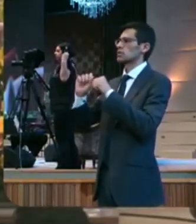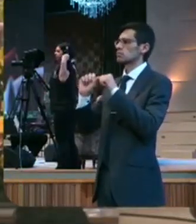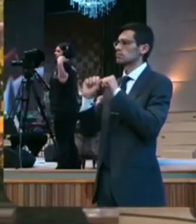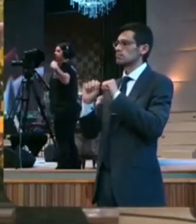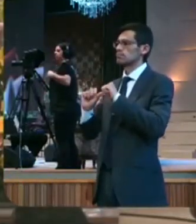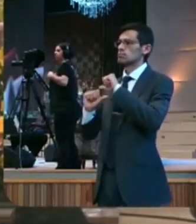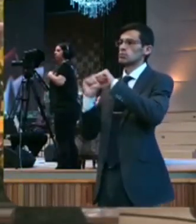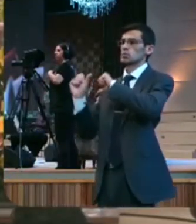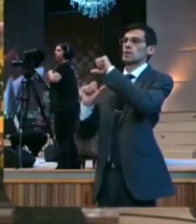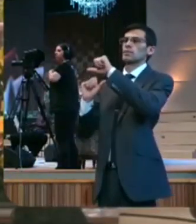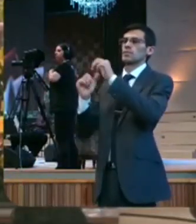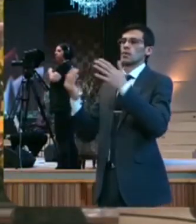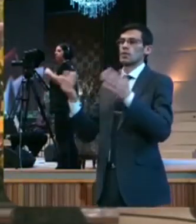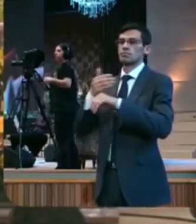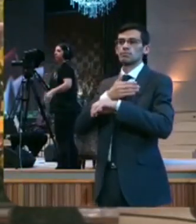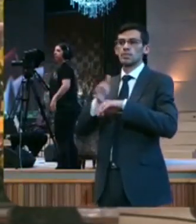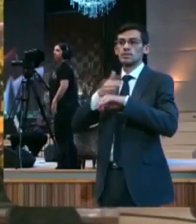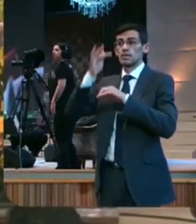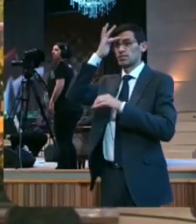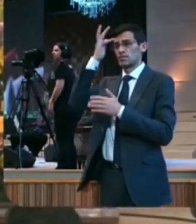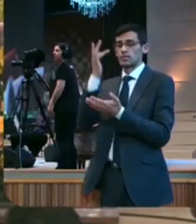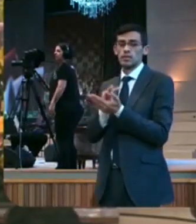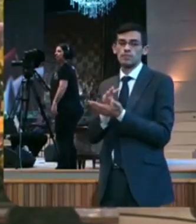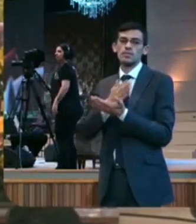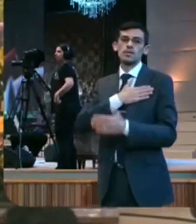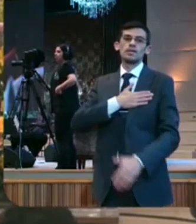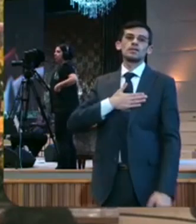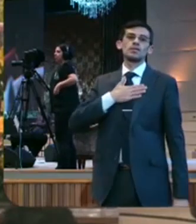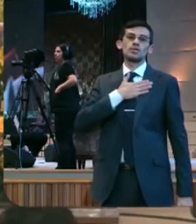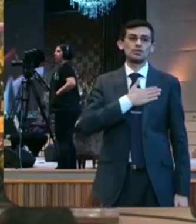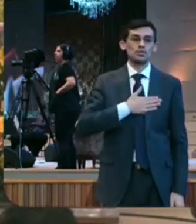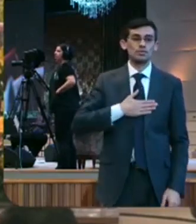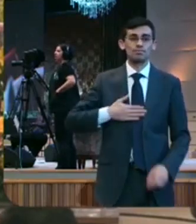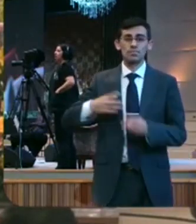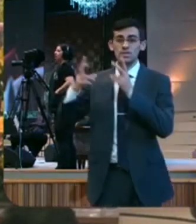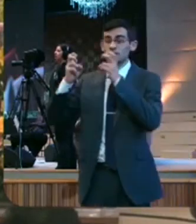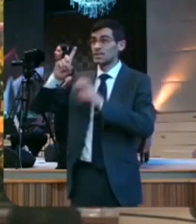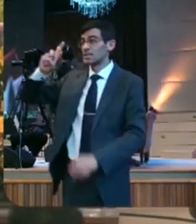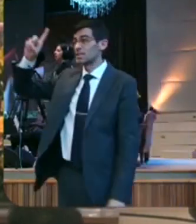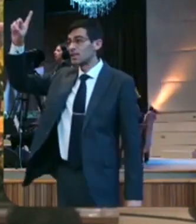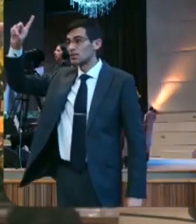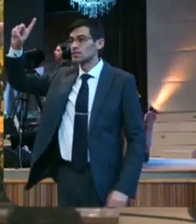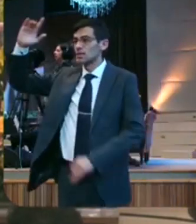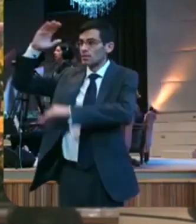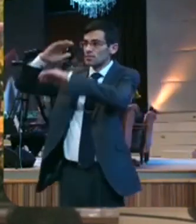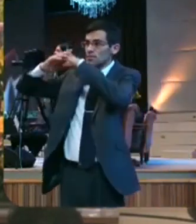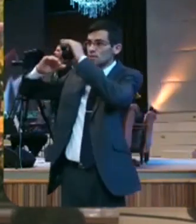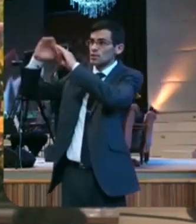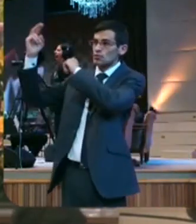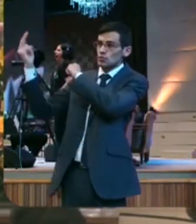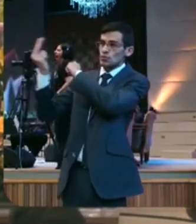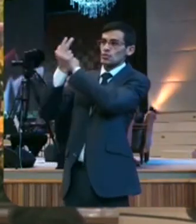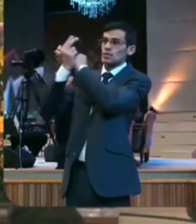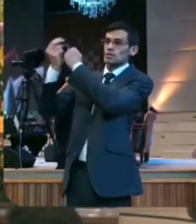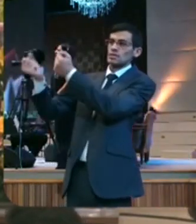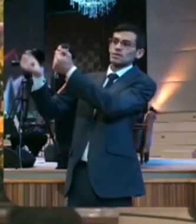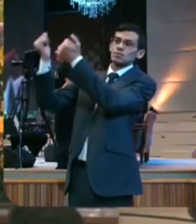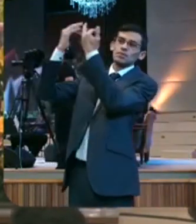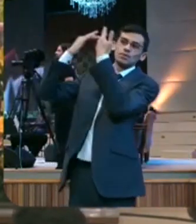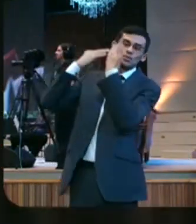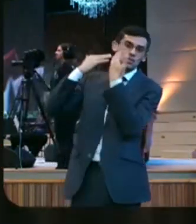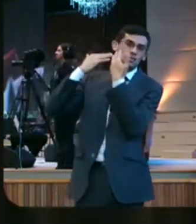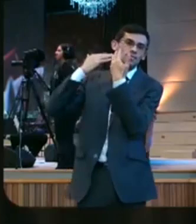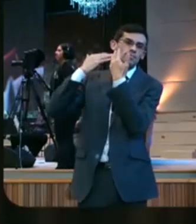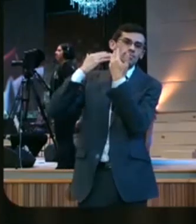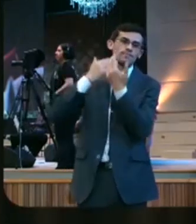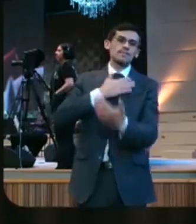dar passos de fé. E o gostoso é ver a boa mão do Senhor abençoando a vida da gente. É